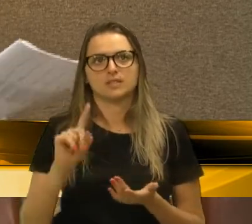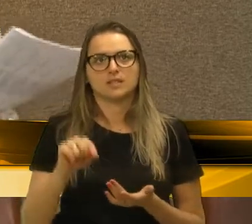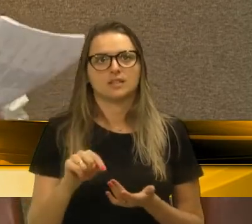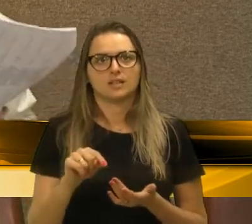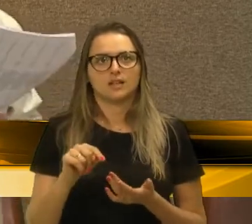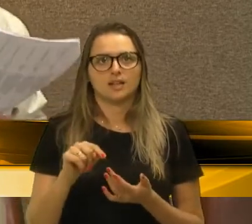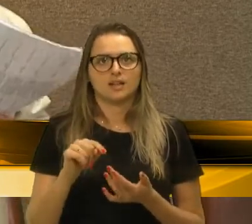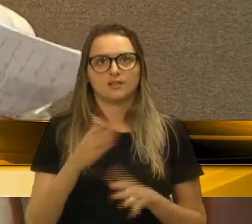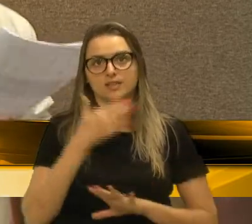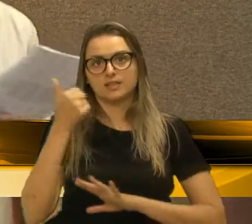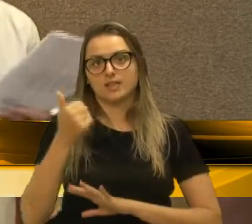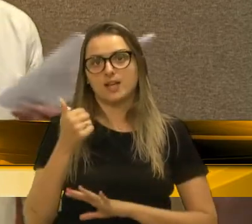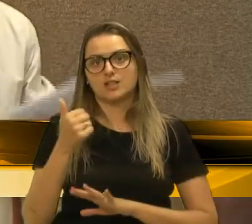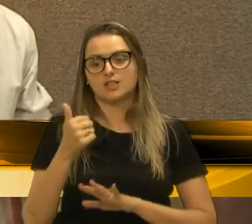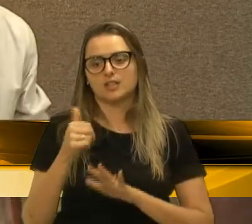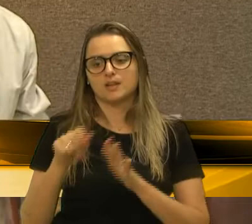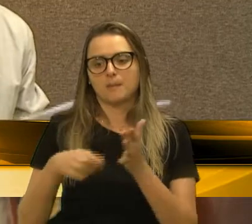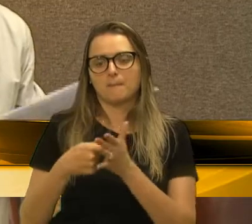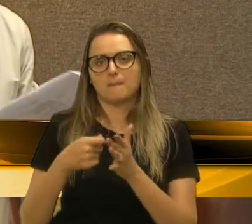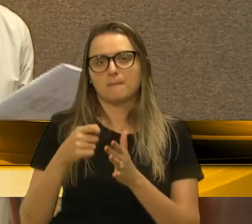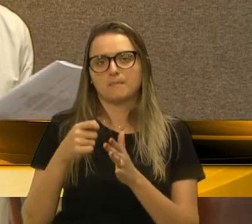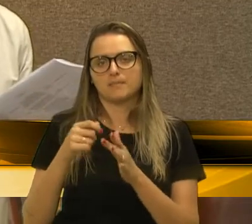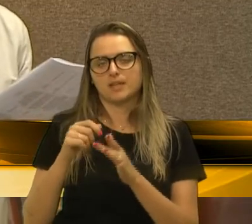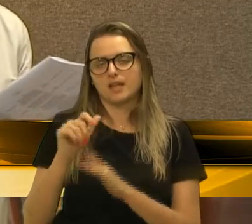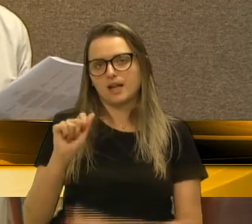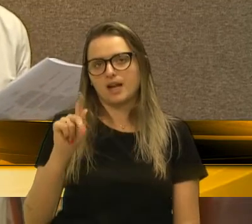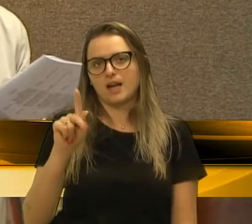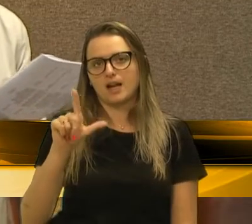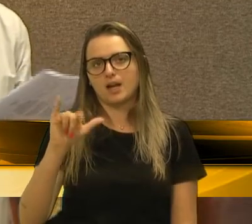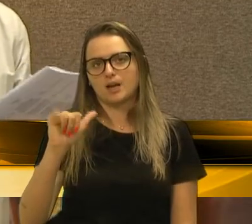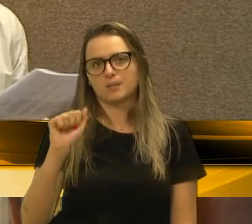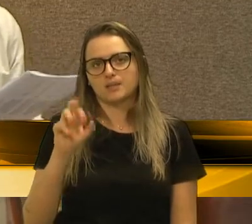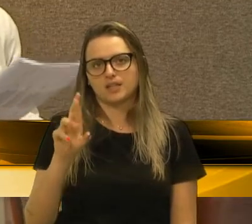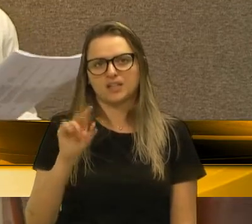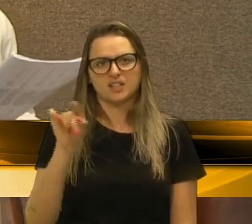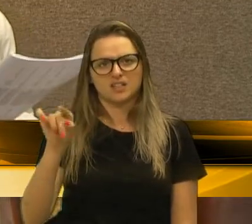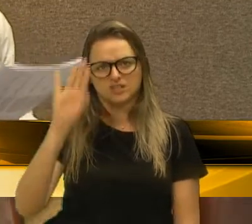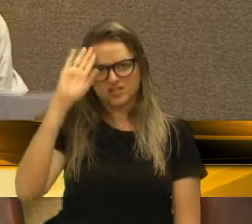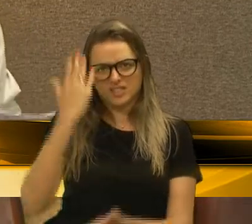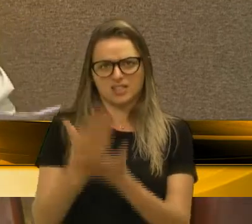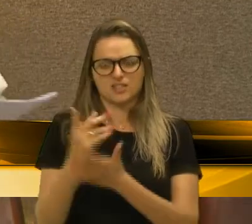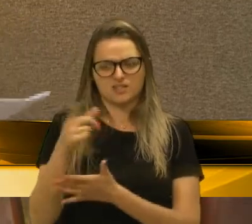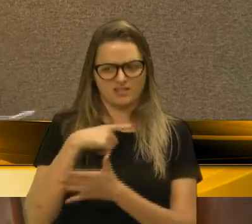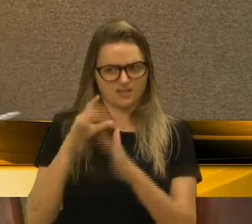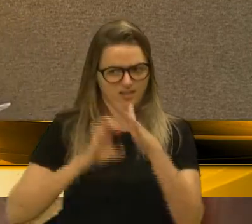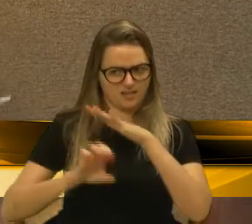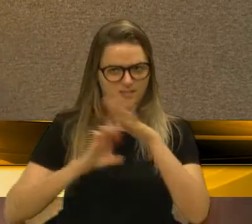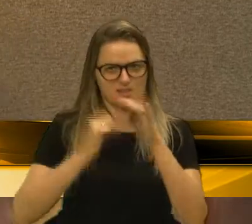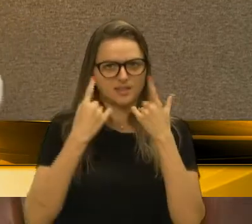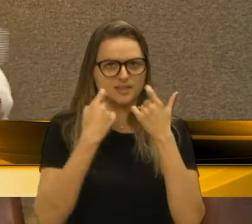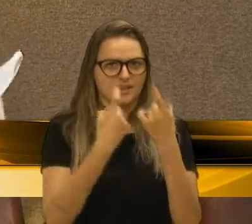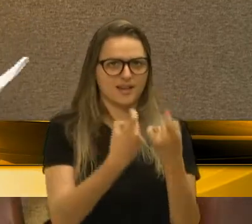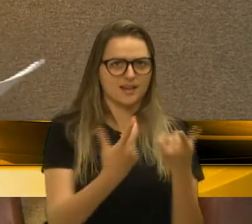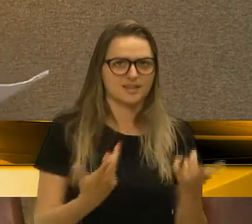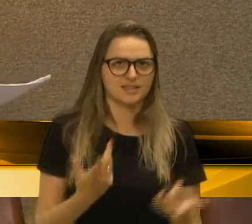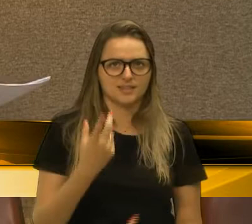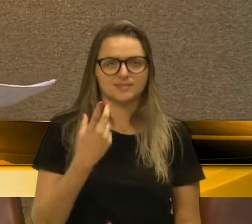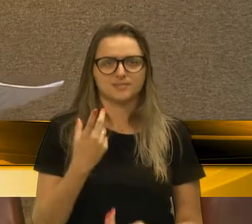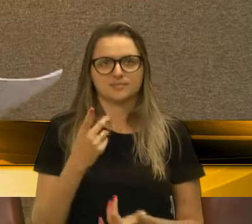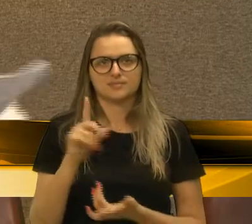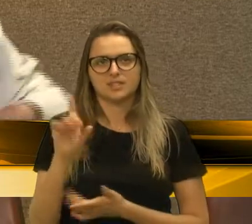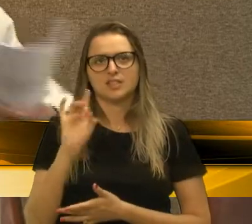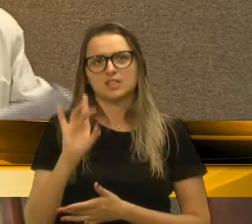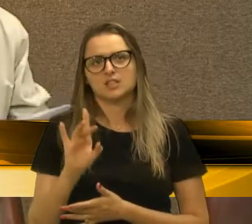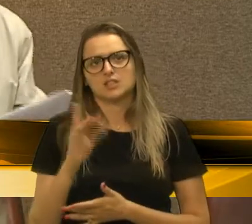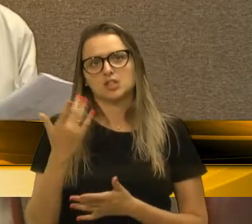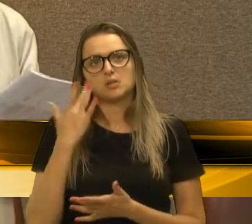ônibus. Então, o senhor acredita que haverá empresas interessadas? Fazendo uma pequena análise do payback,